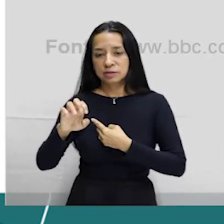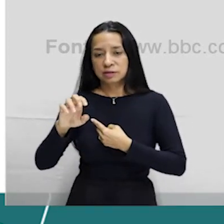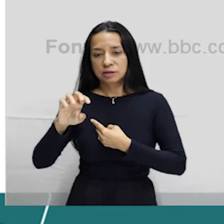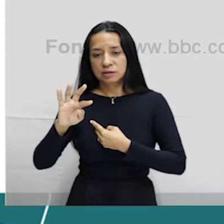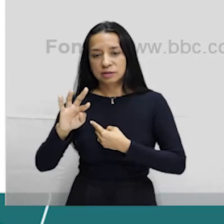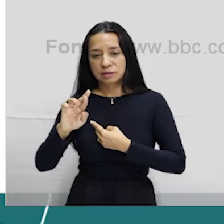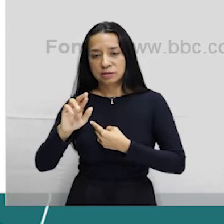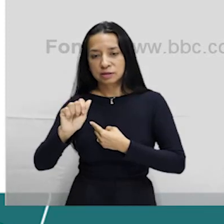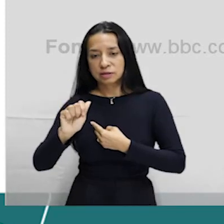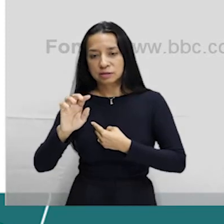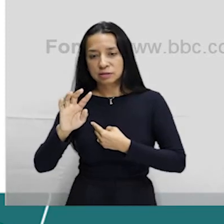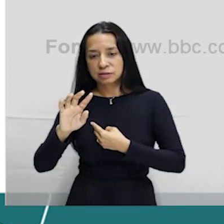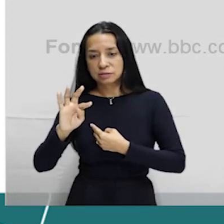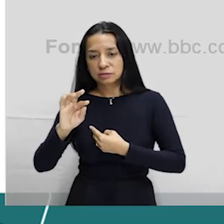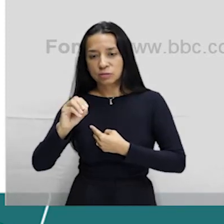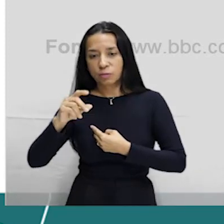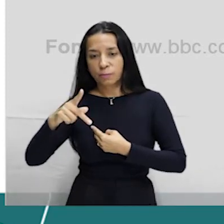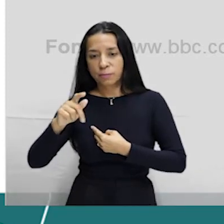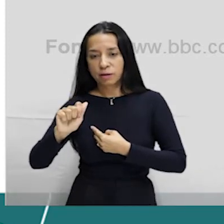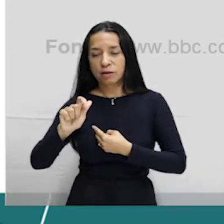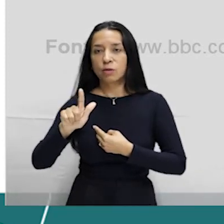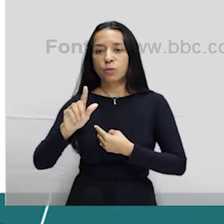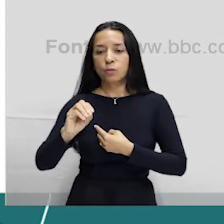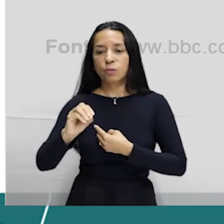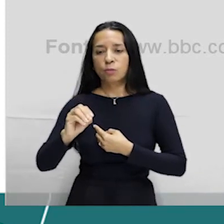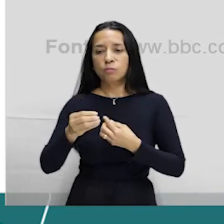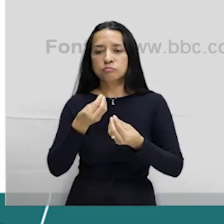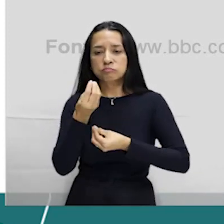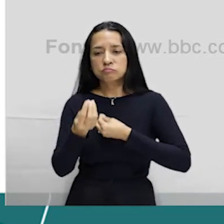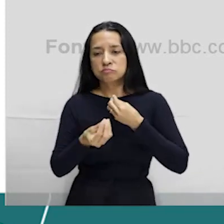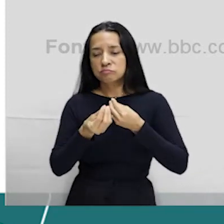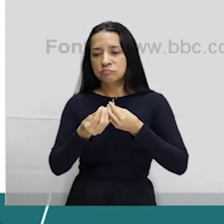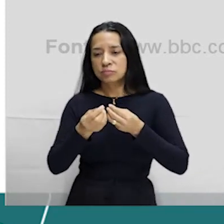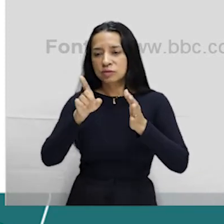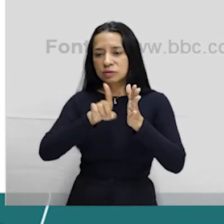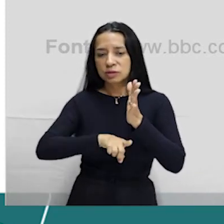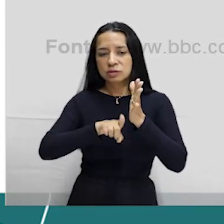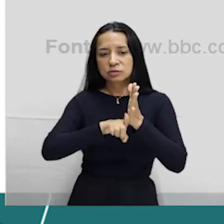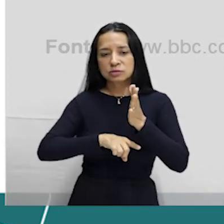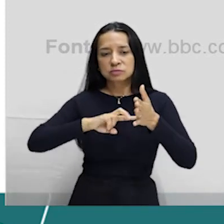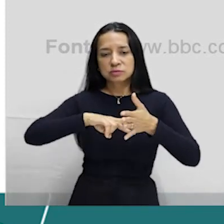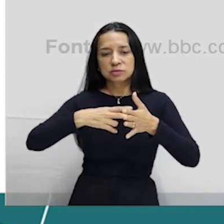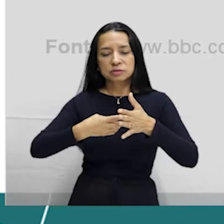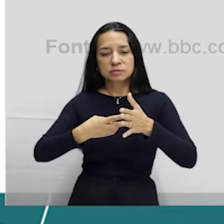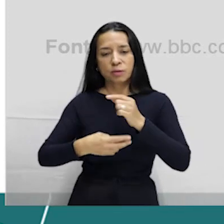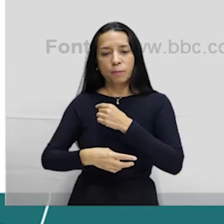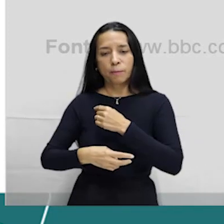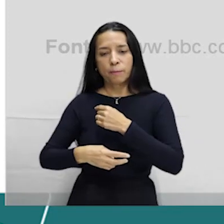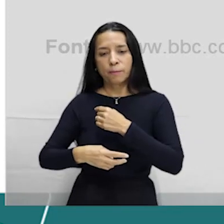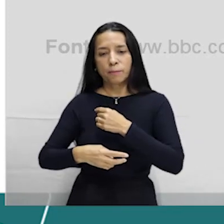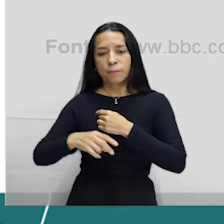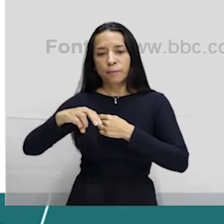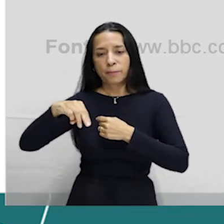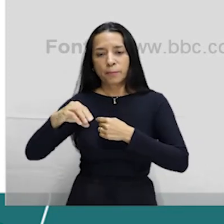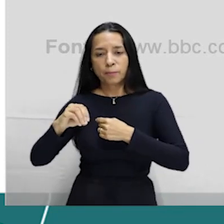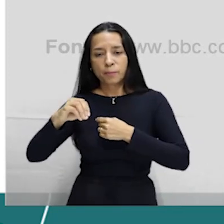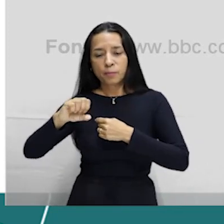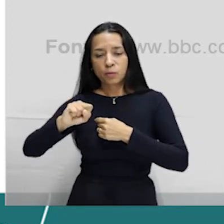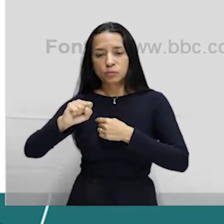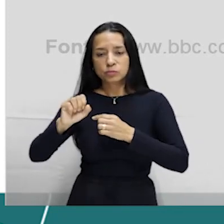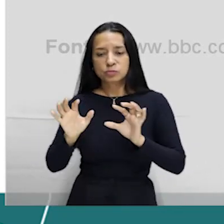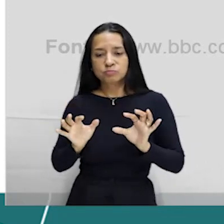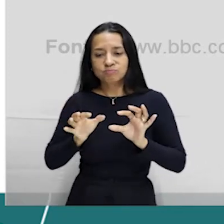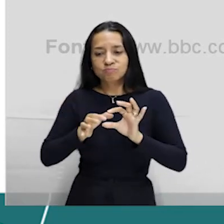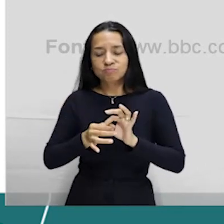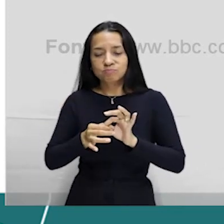teratópago. O que significa isso? É uma conotação negativa do grego. Tera significa monstro e pago significa unido.